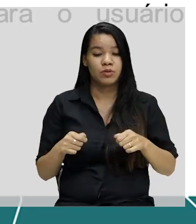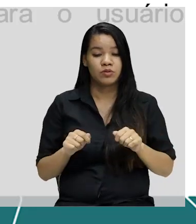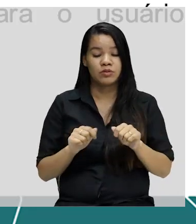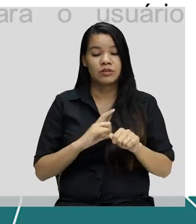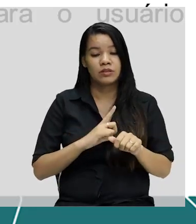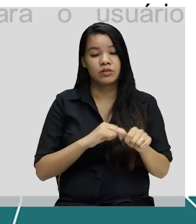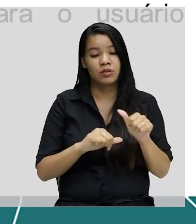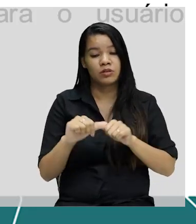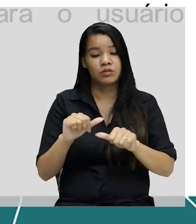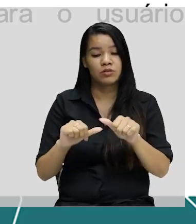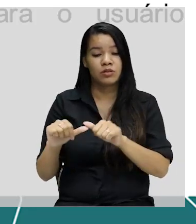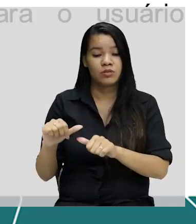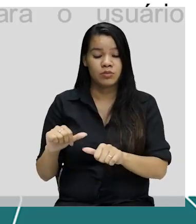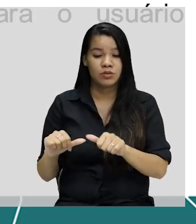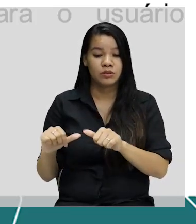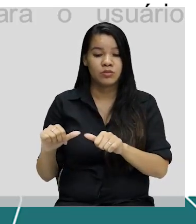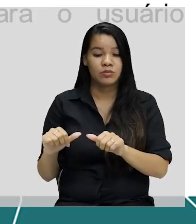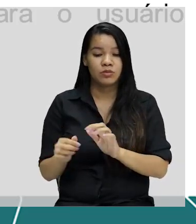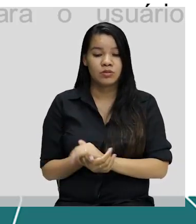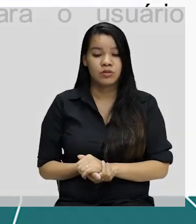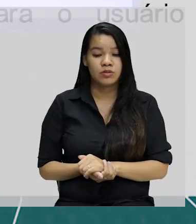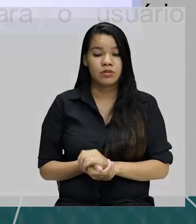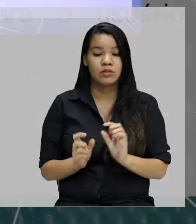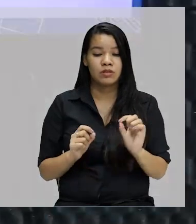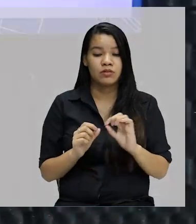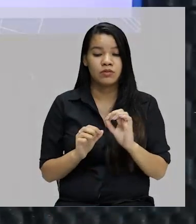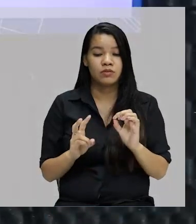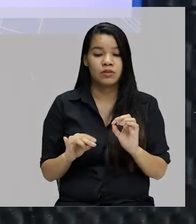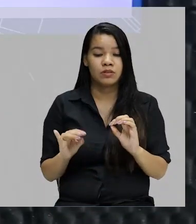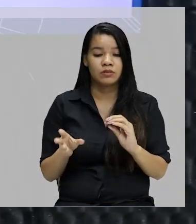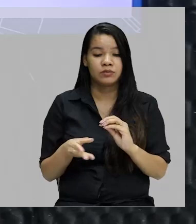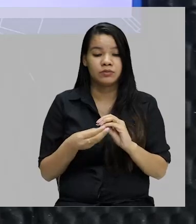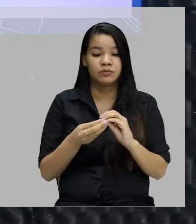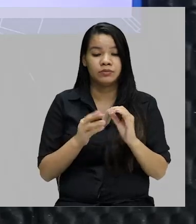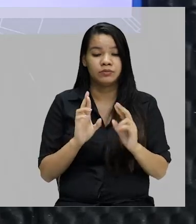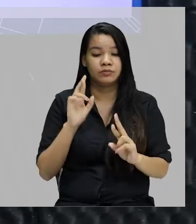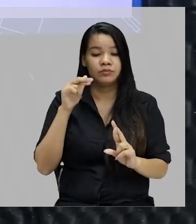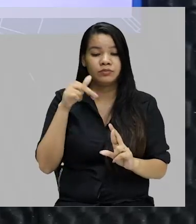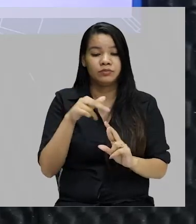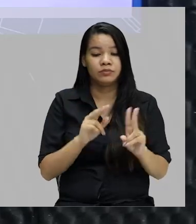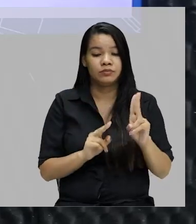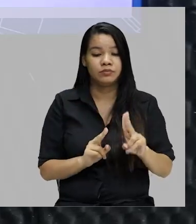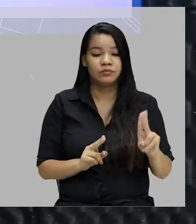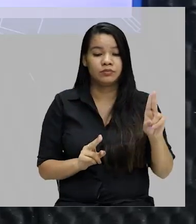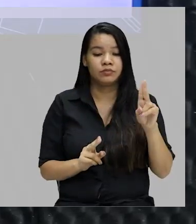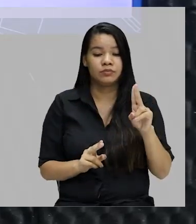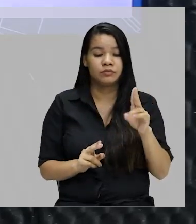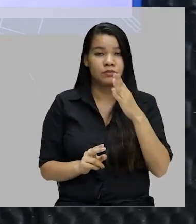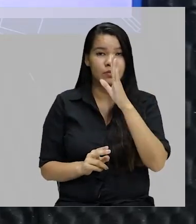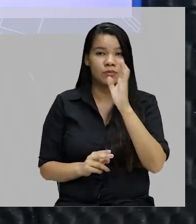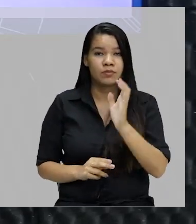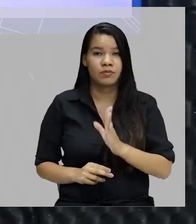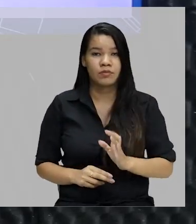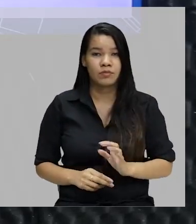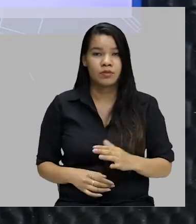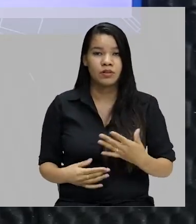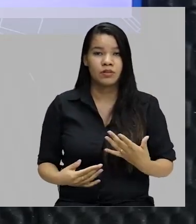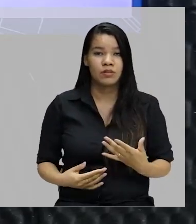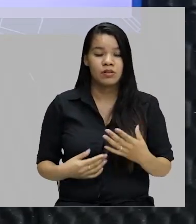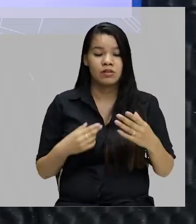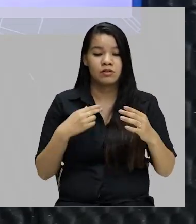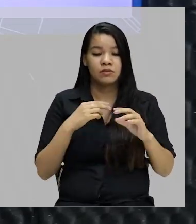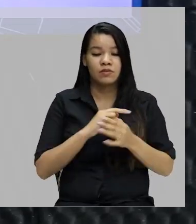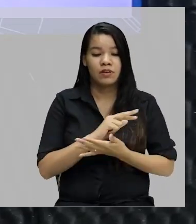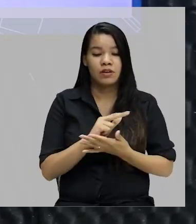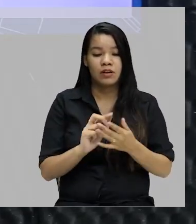sofrer alterações que vão constituir um referencial para o usuário brasileiro. Então, assim, as variações linguísticas